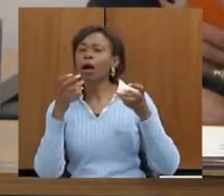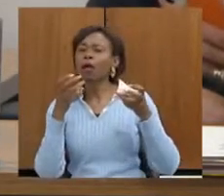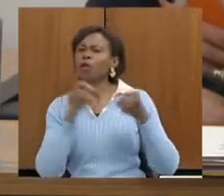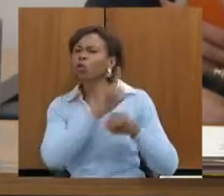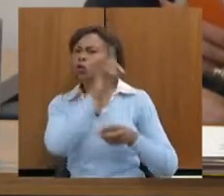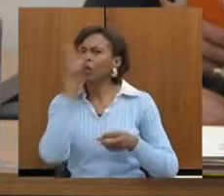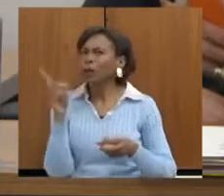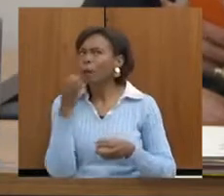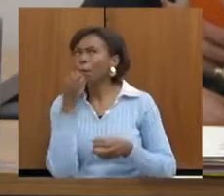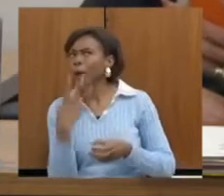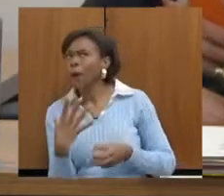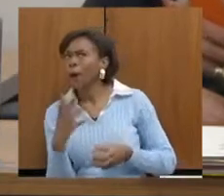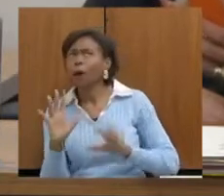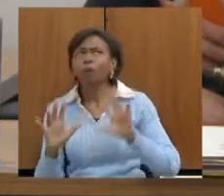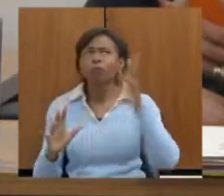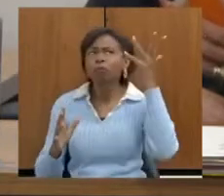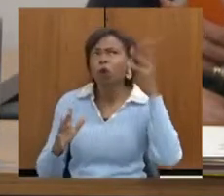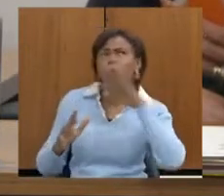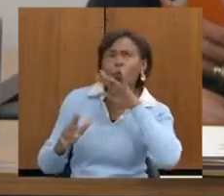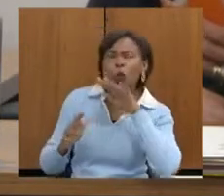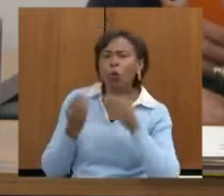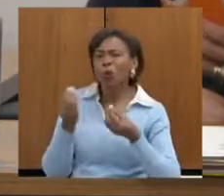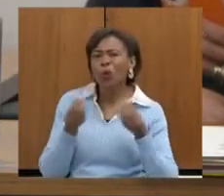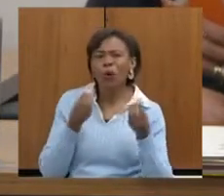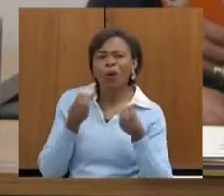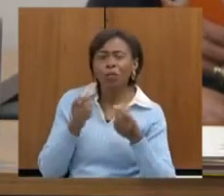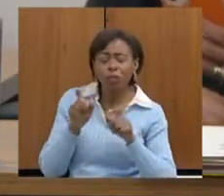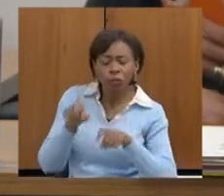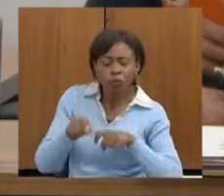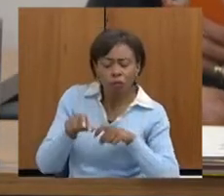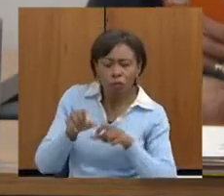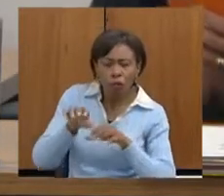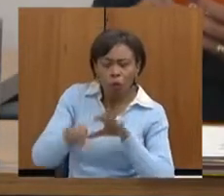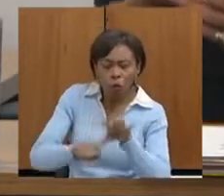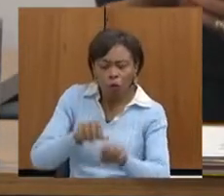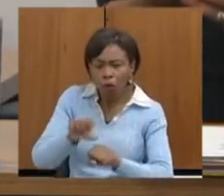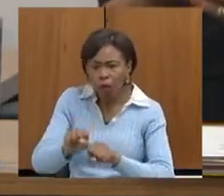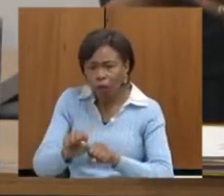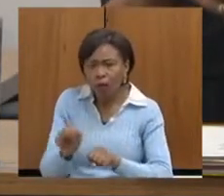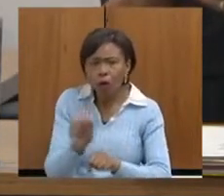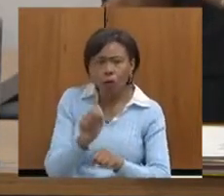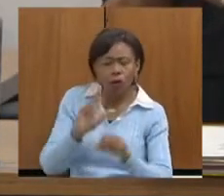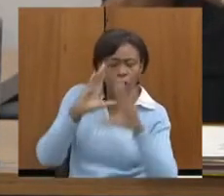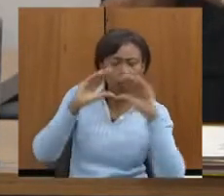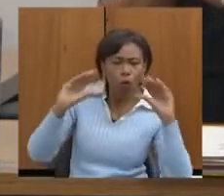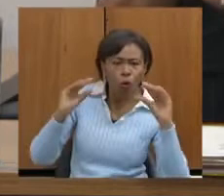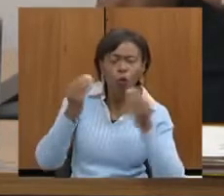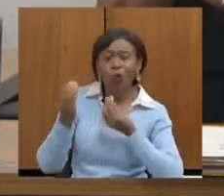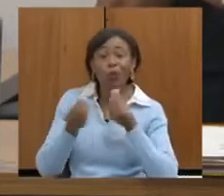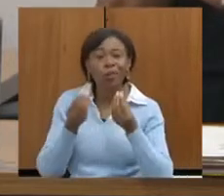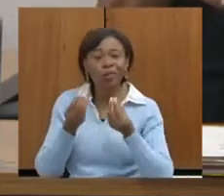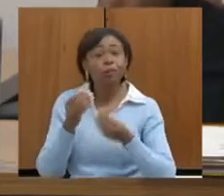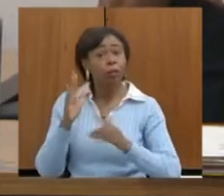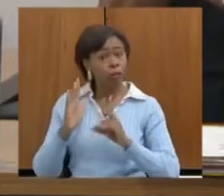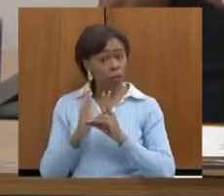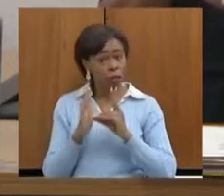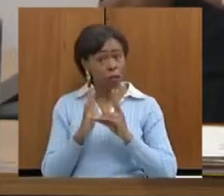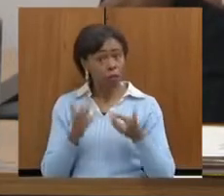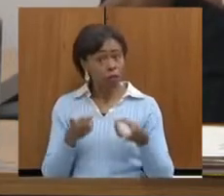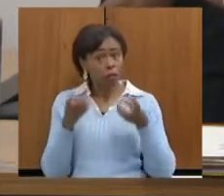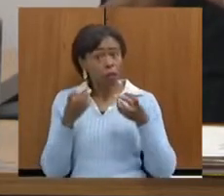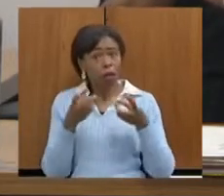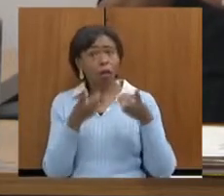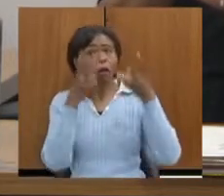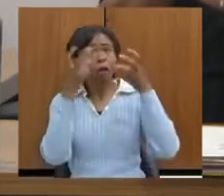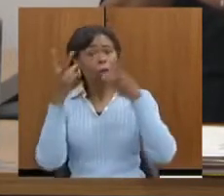dia para colher ou se é um dia para permanecer tranquilo e tudo isso eu acho